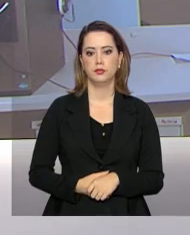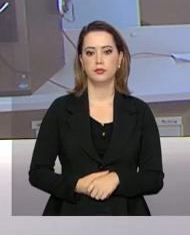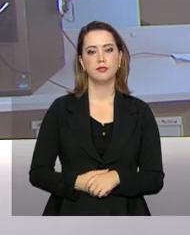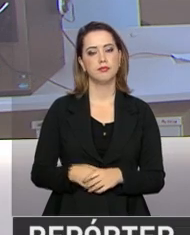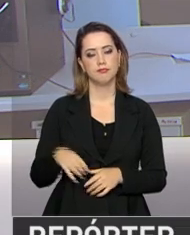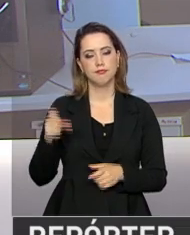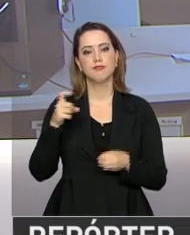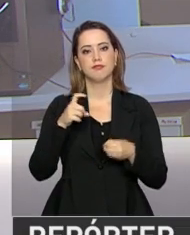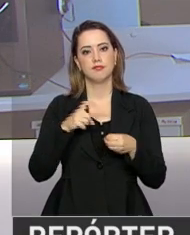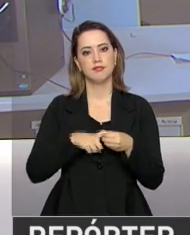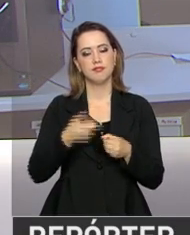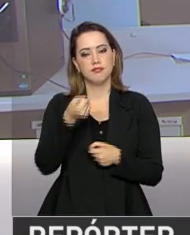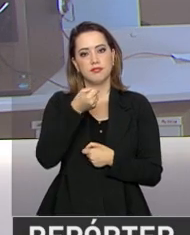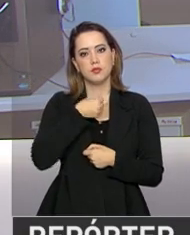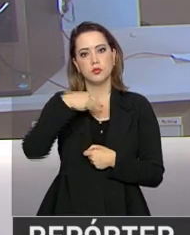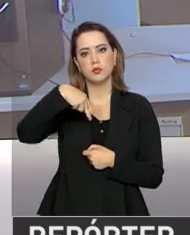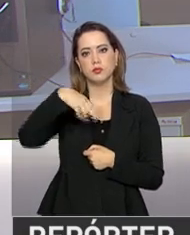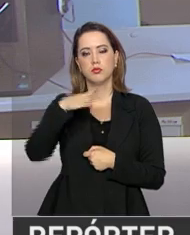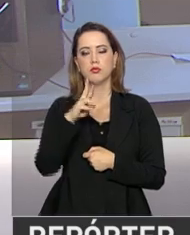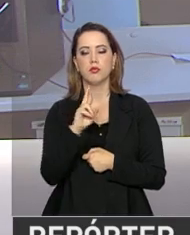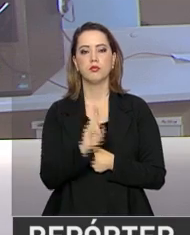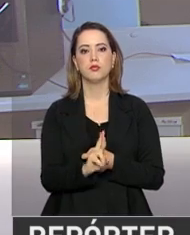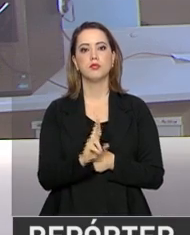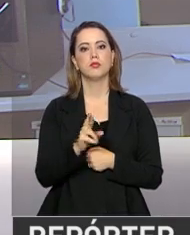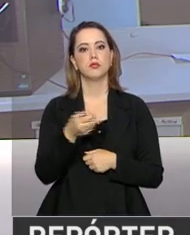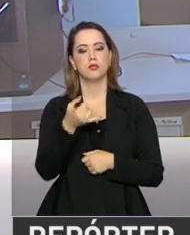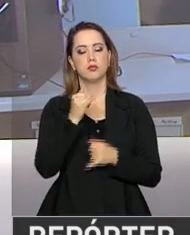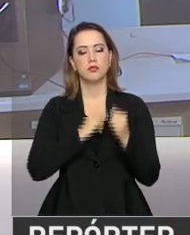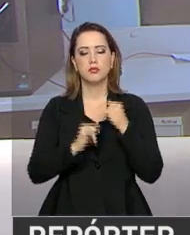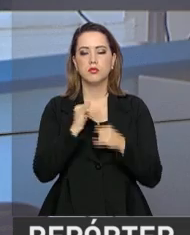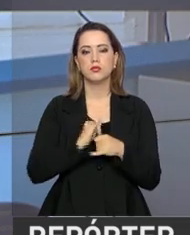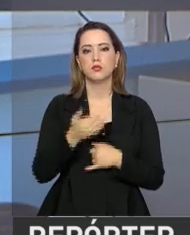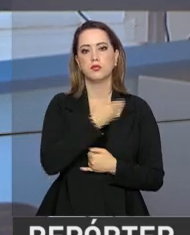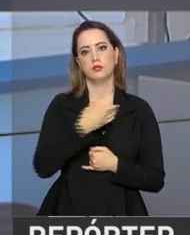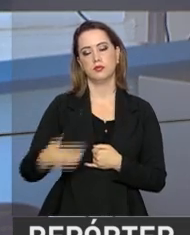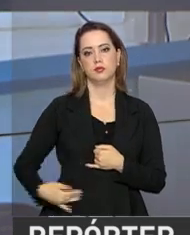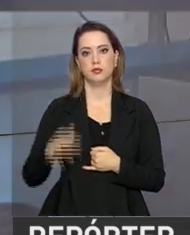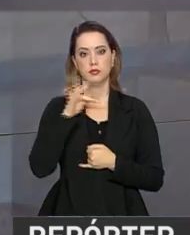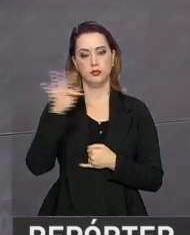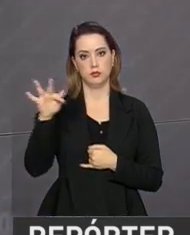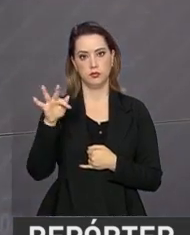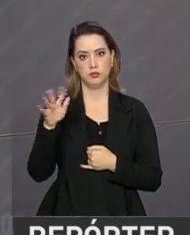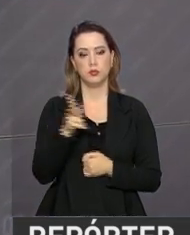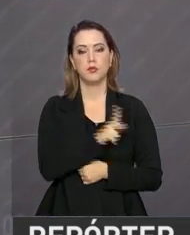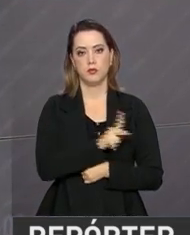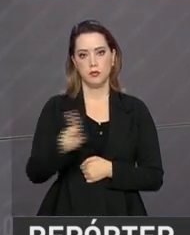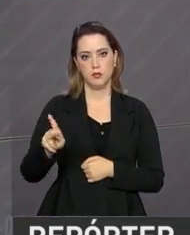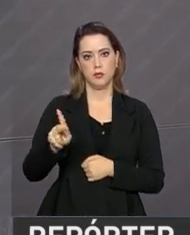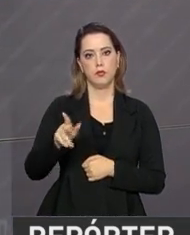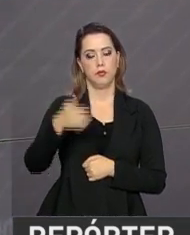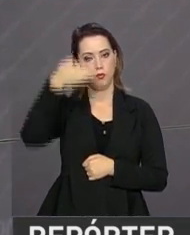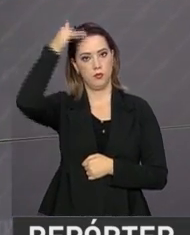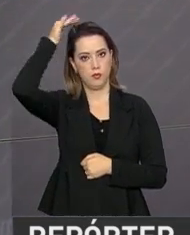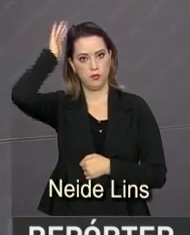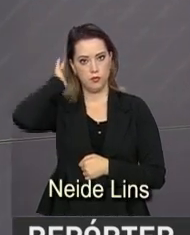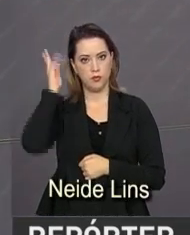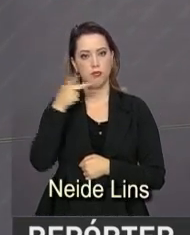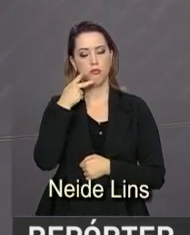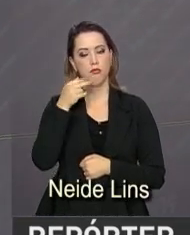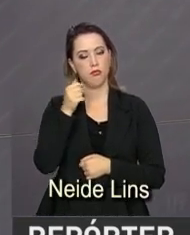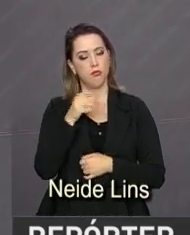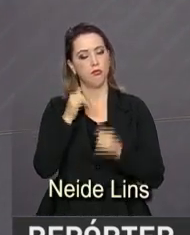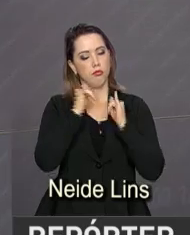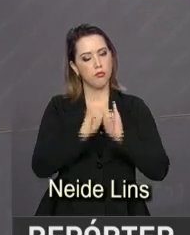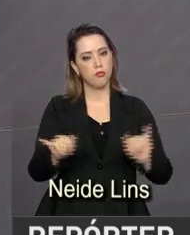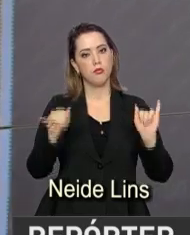estamos de volta com repórter NBR e as notícias do governo federal o presidente em exercício Michel Temer fez uma declaração à imprensa